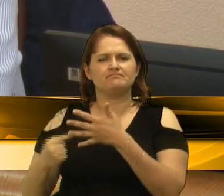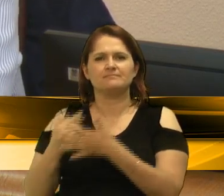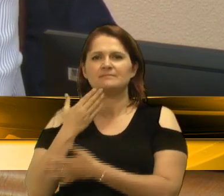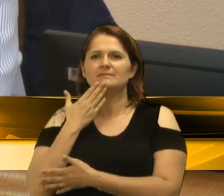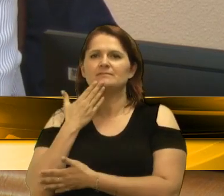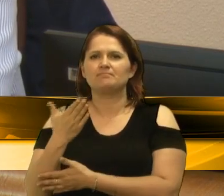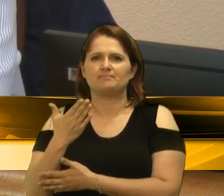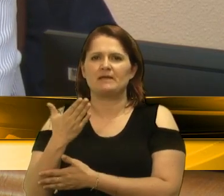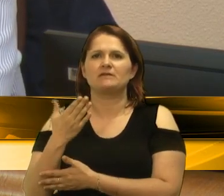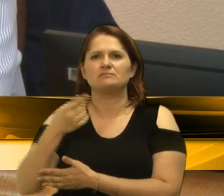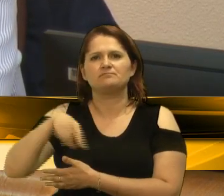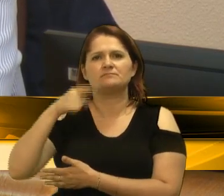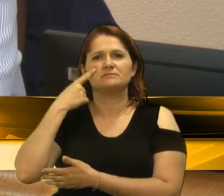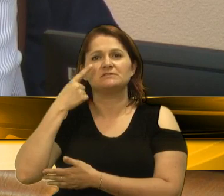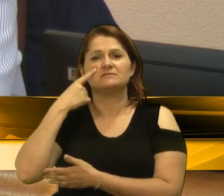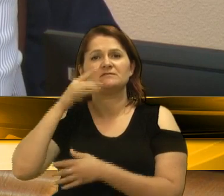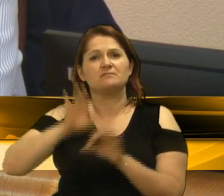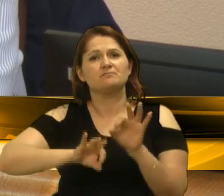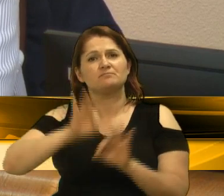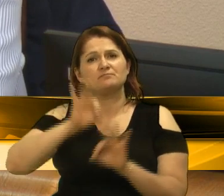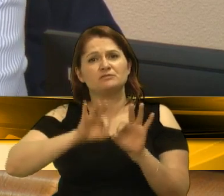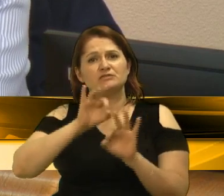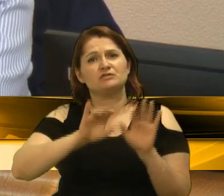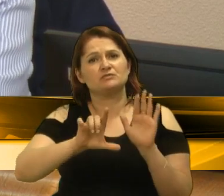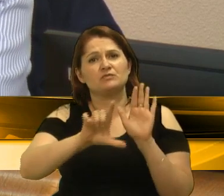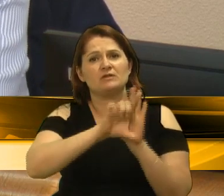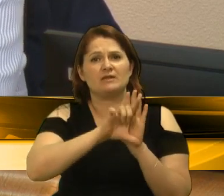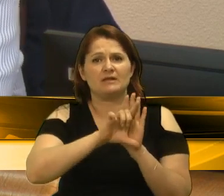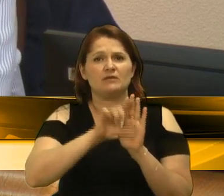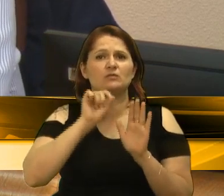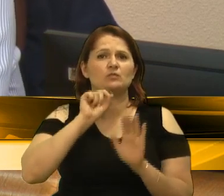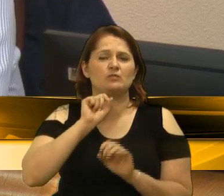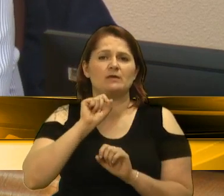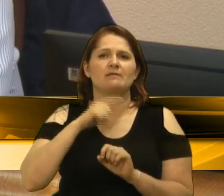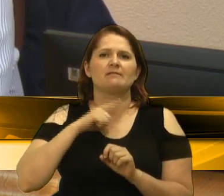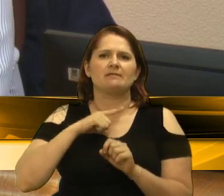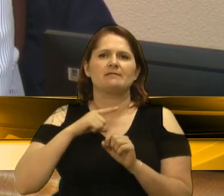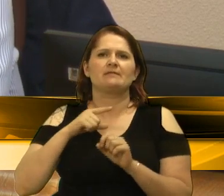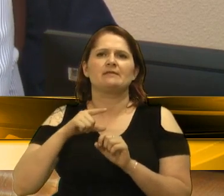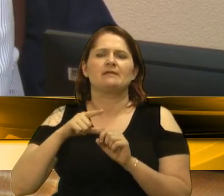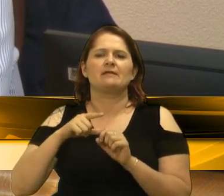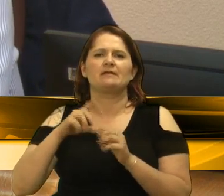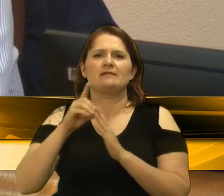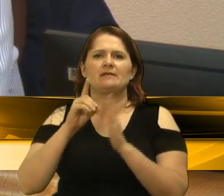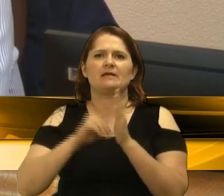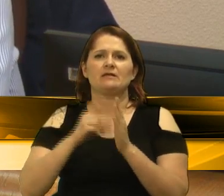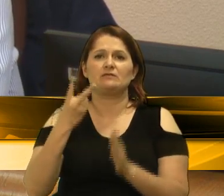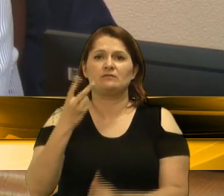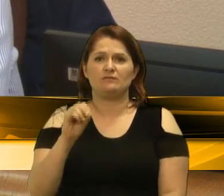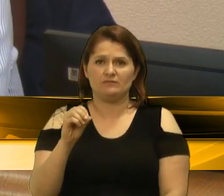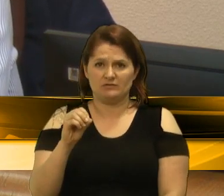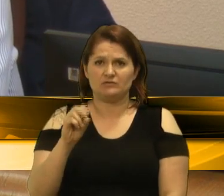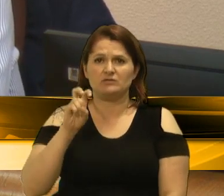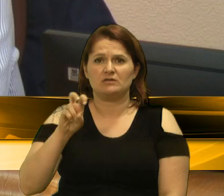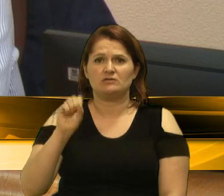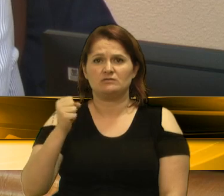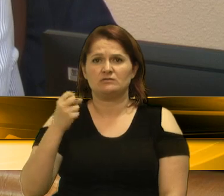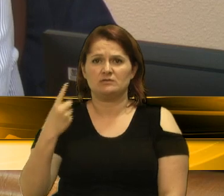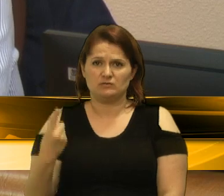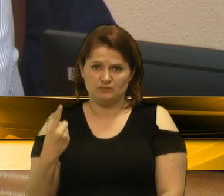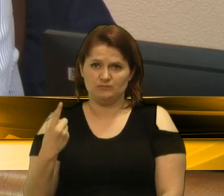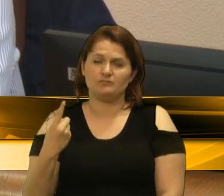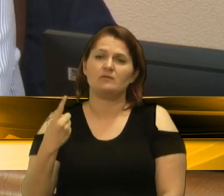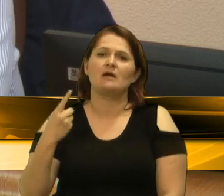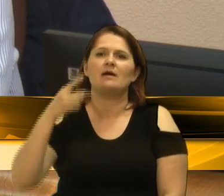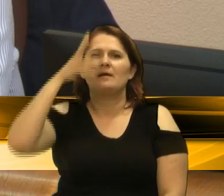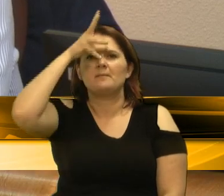aprovação do projeto de decreto legislativo pelas seguintes razões. Com a edição do decreto 20.381, de 15 de agosto de 2019, o prefeito exorbitou